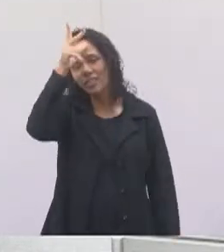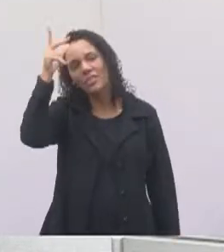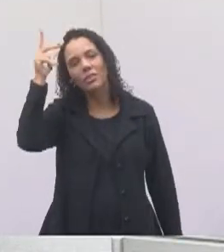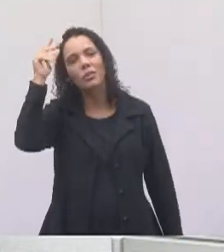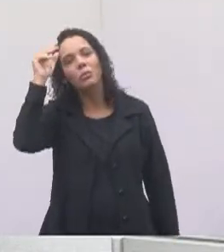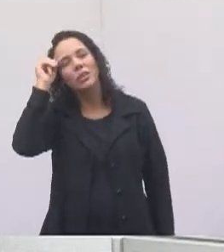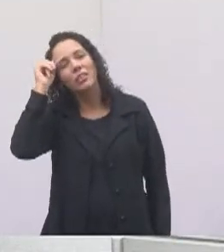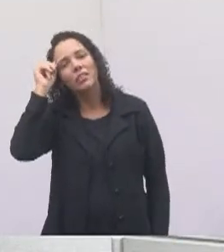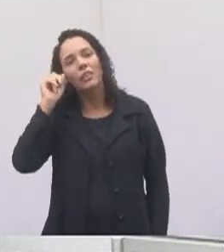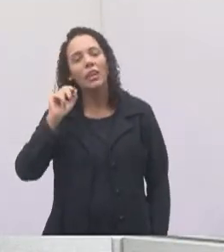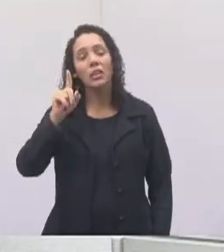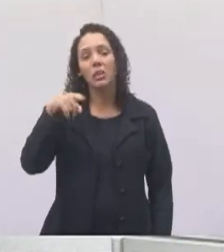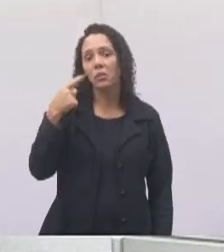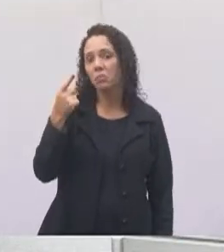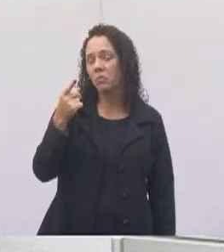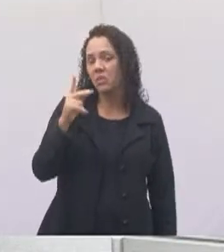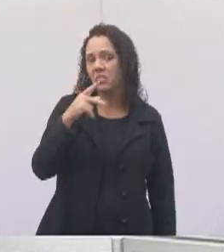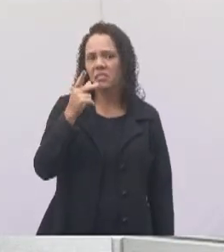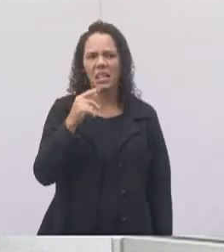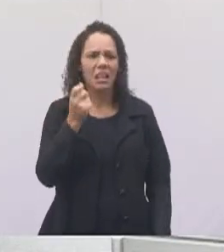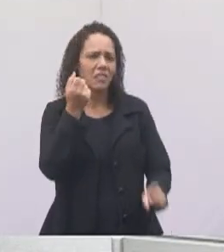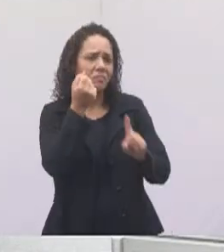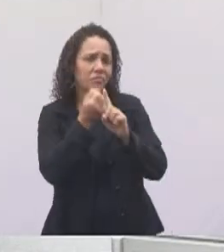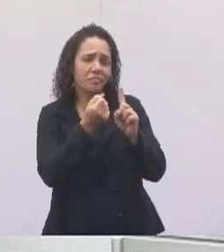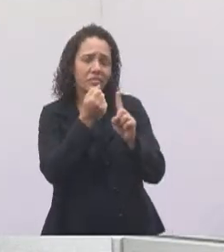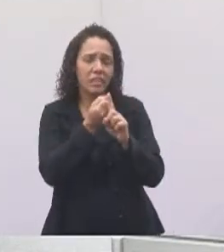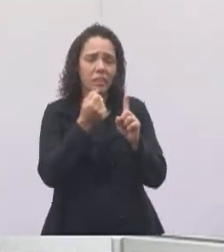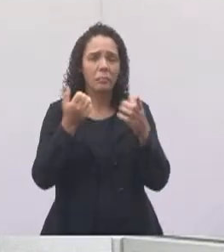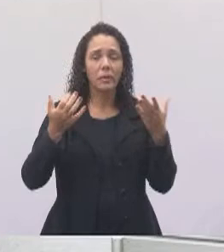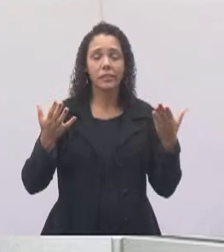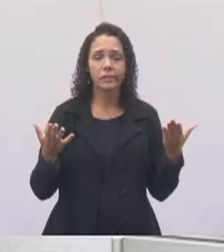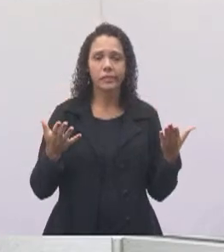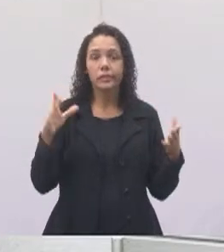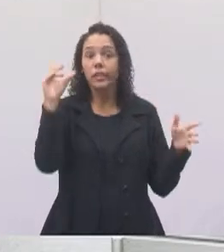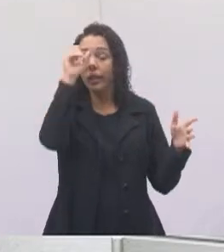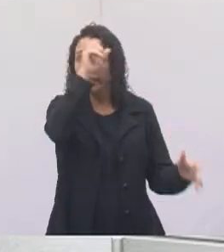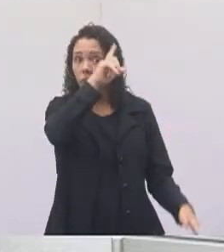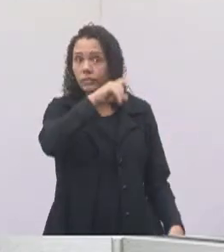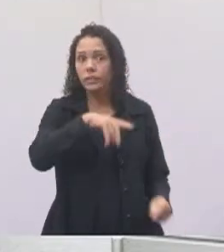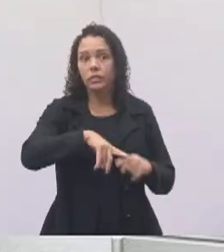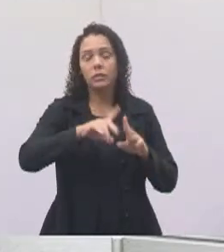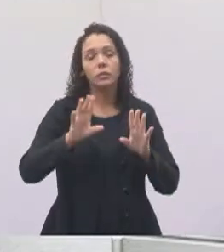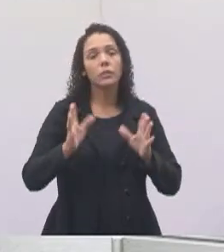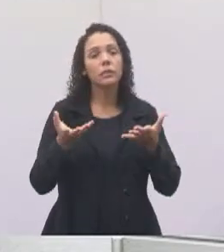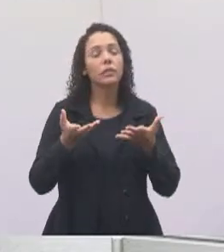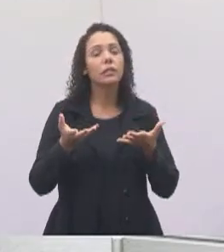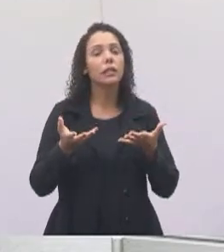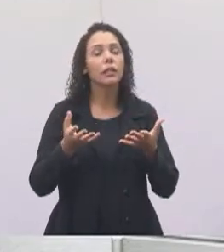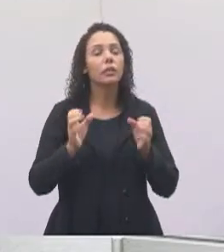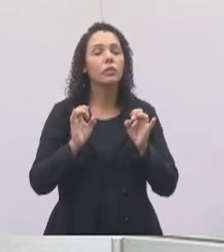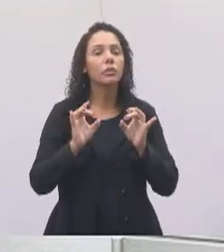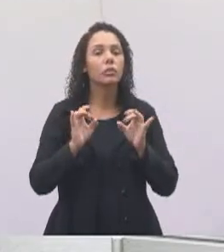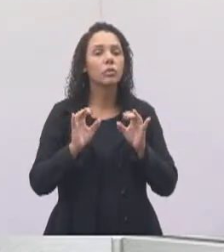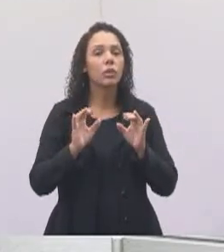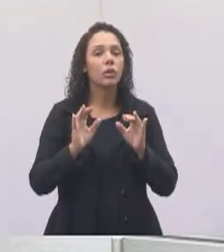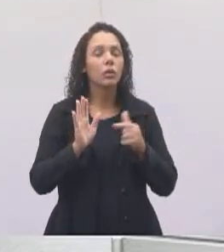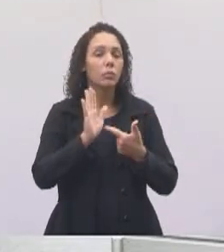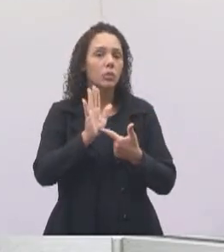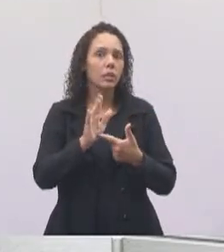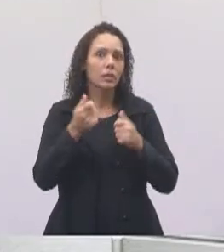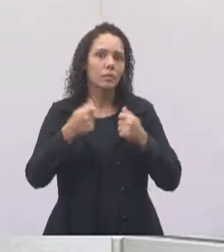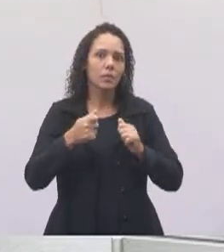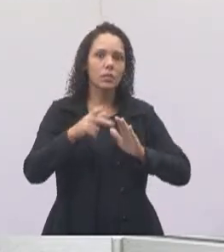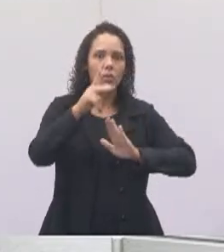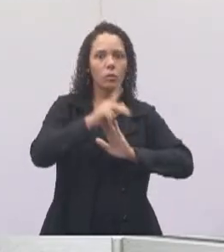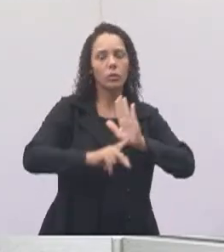Então, é o que fica difícil, né? Mas eu quero só ressaltar que precisou chegar um projeto de